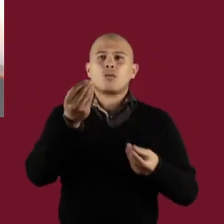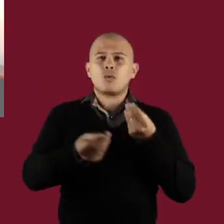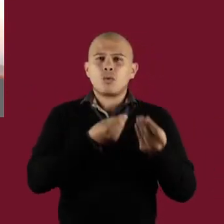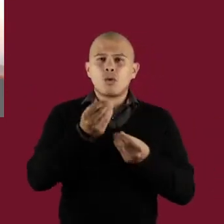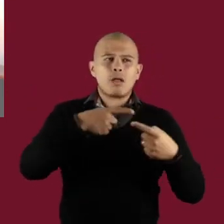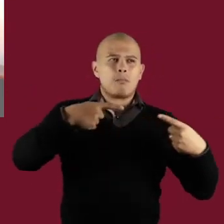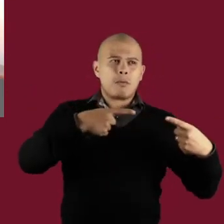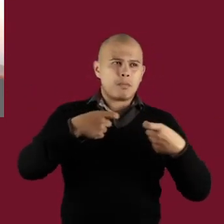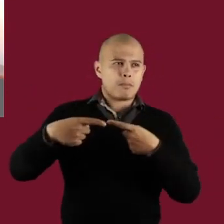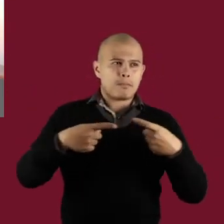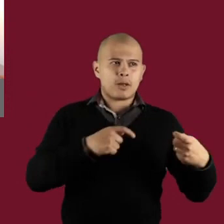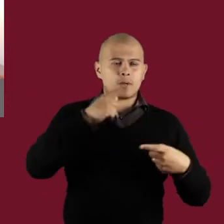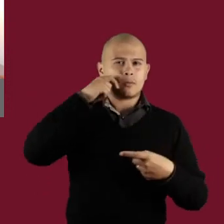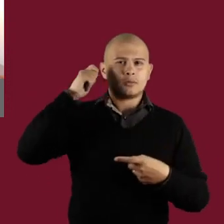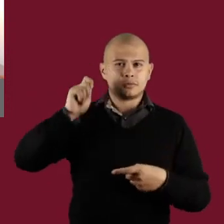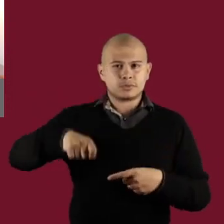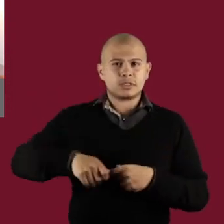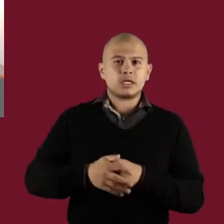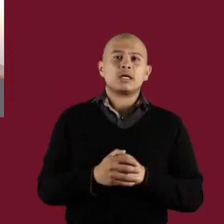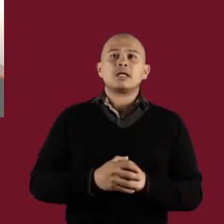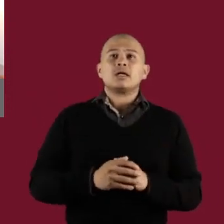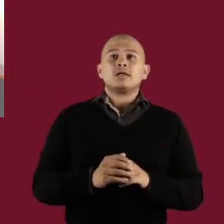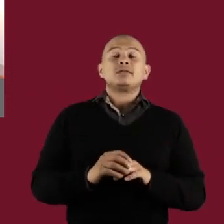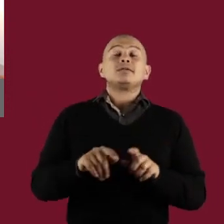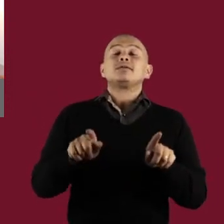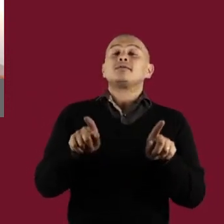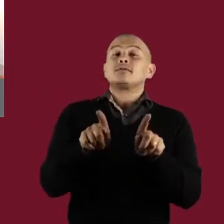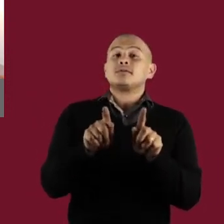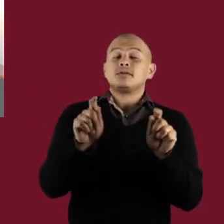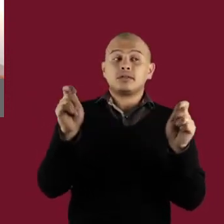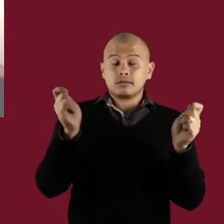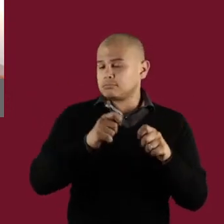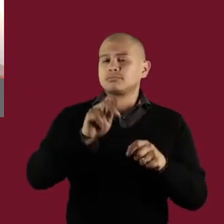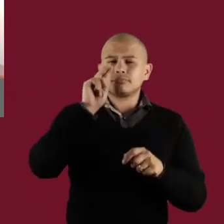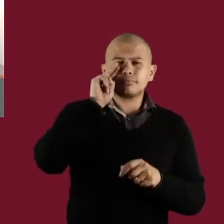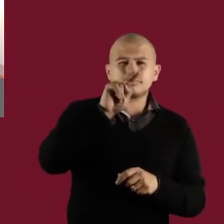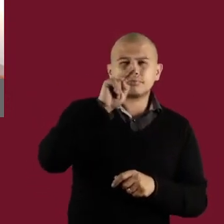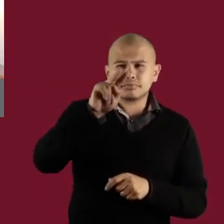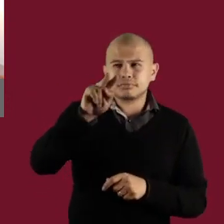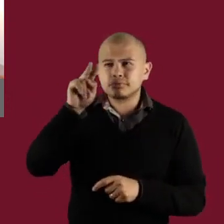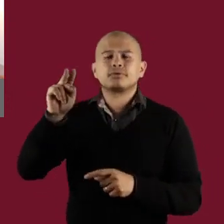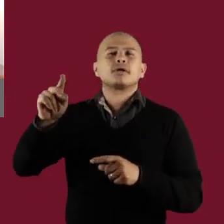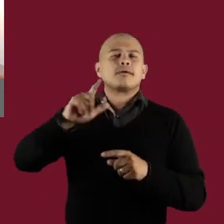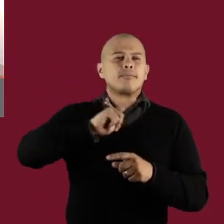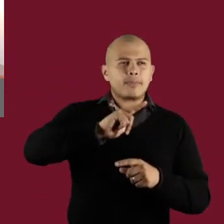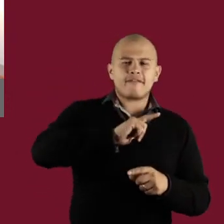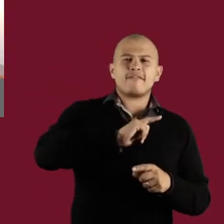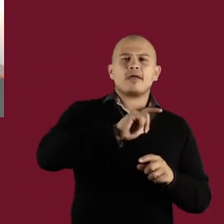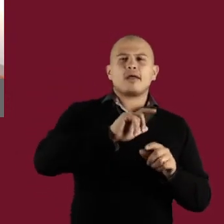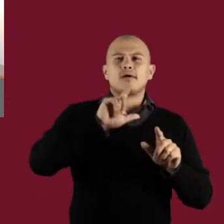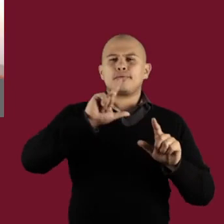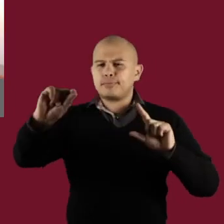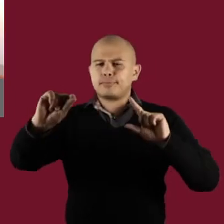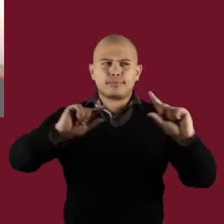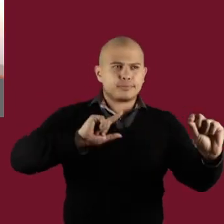exemplo, ontem e hoje, 2 dias consecutivos de evacuação ali em Mariupol. Então,